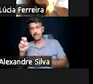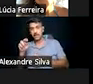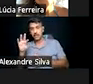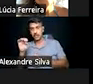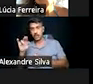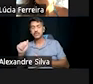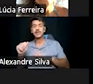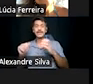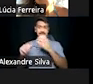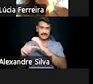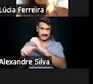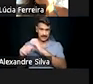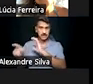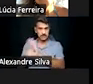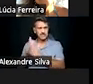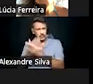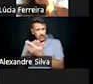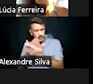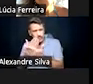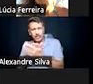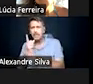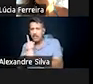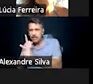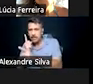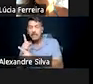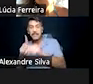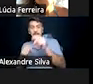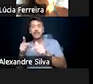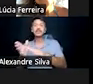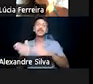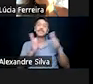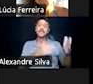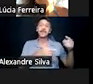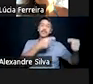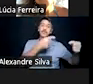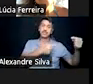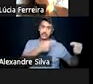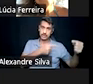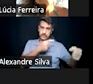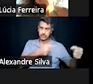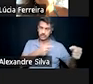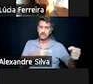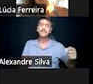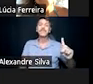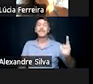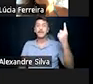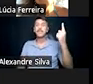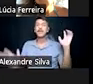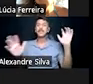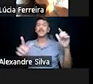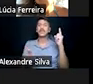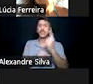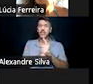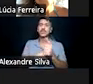cientistas, aqueles que estudam, descobrem o material, e a política. No primeiro encontro internacional